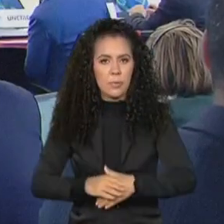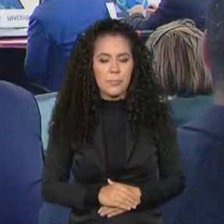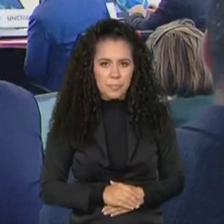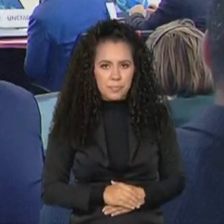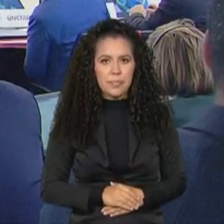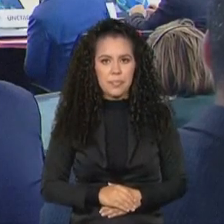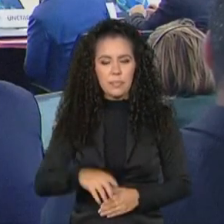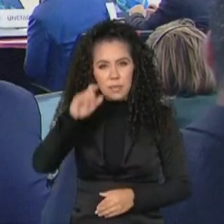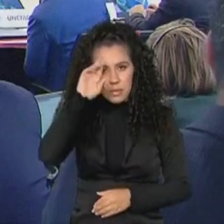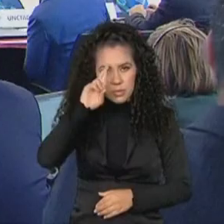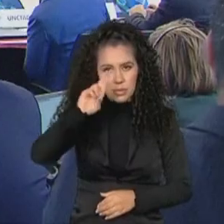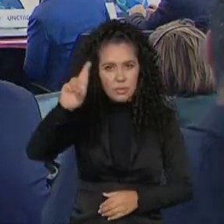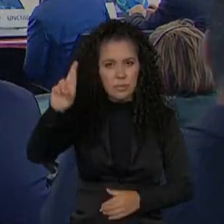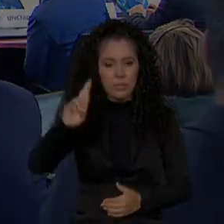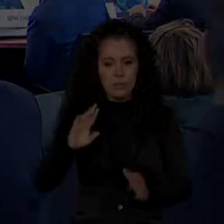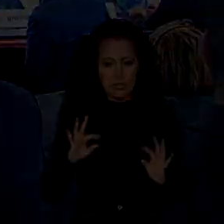monetário